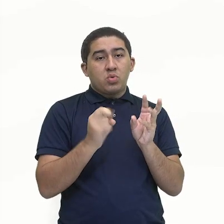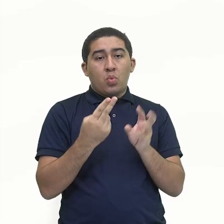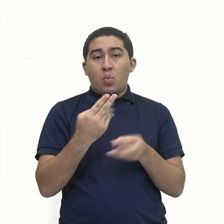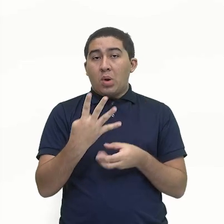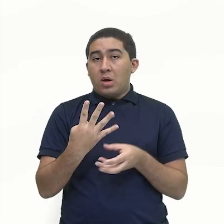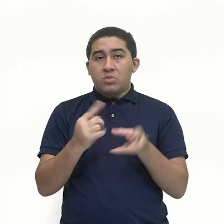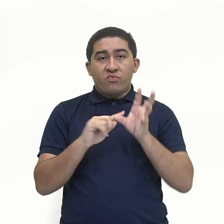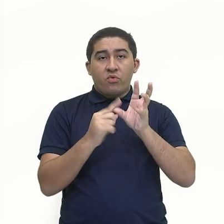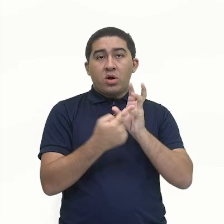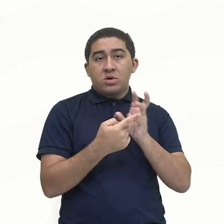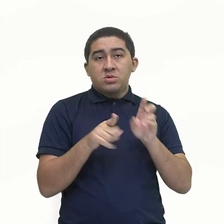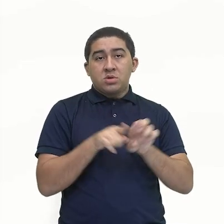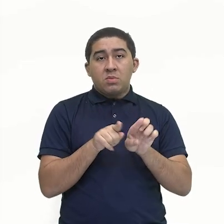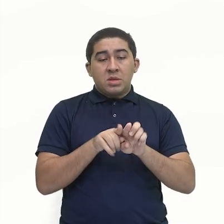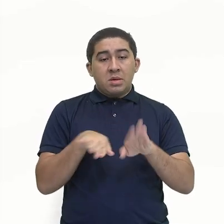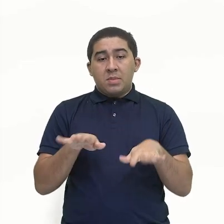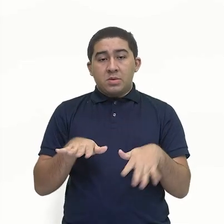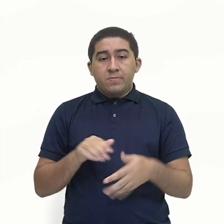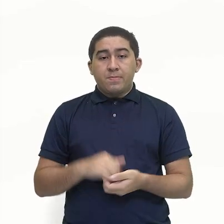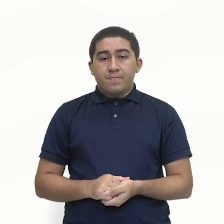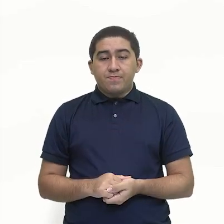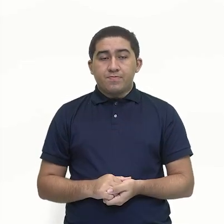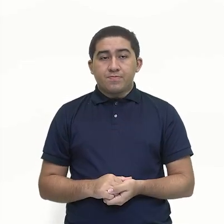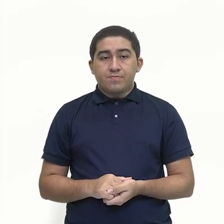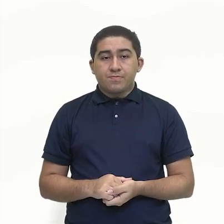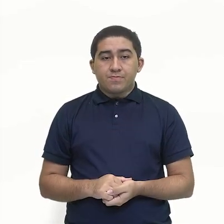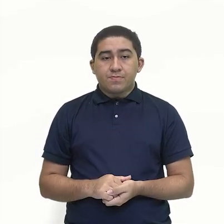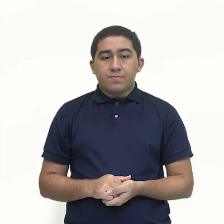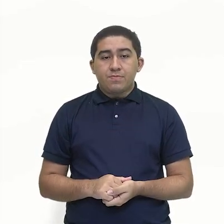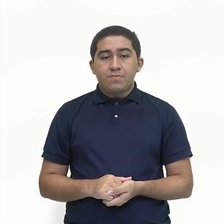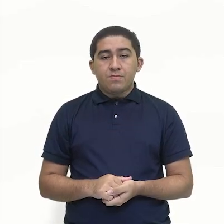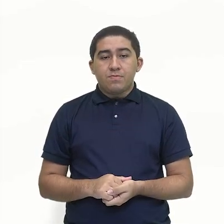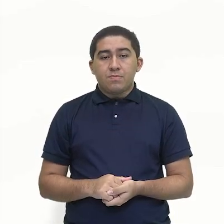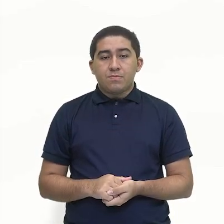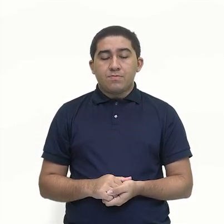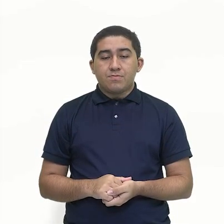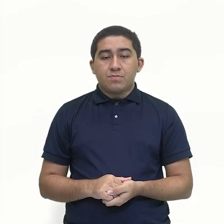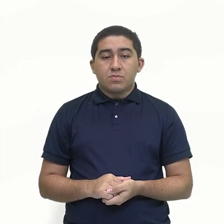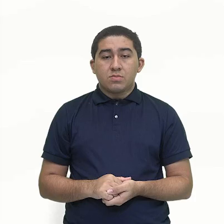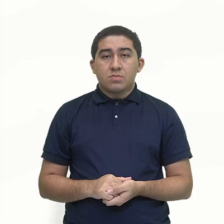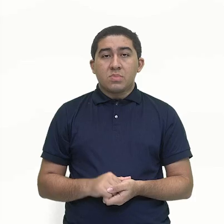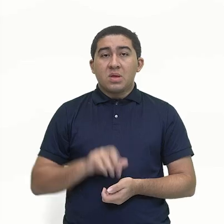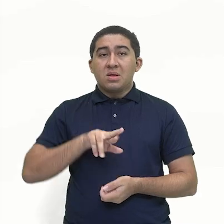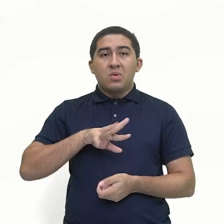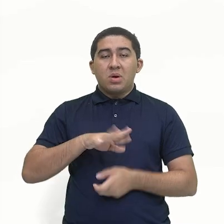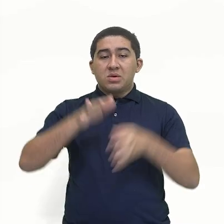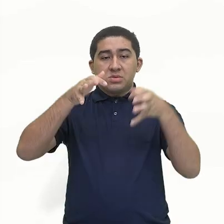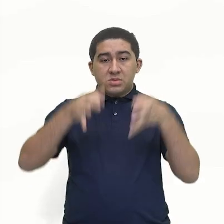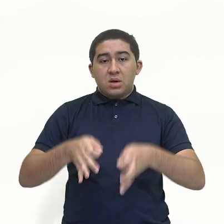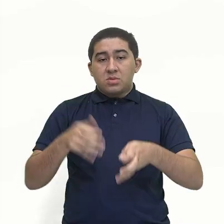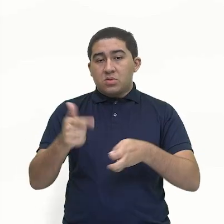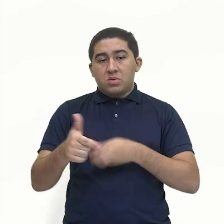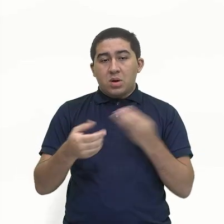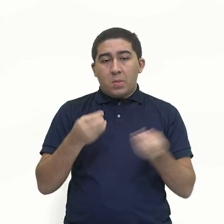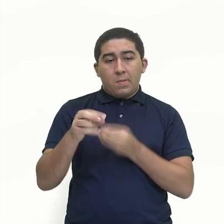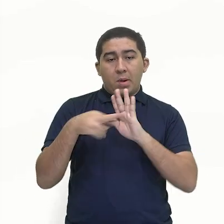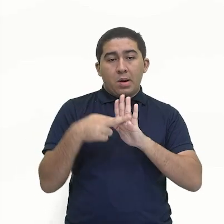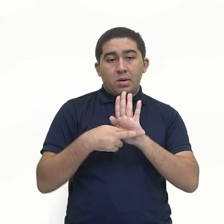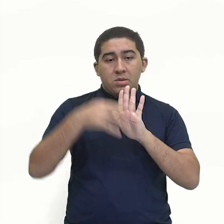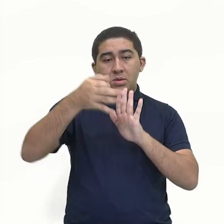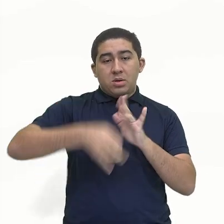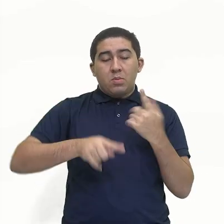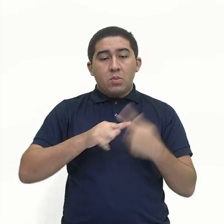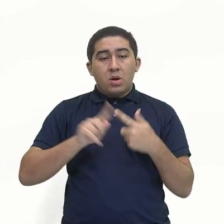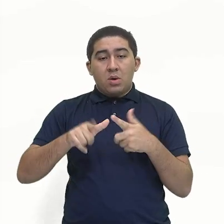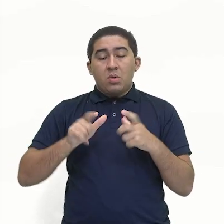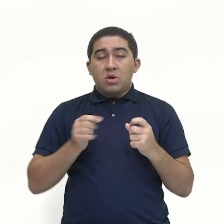2 sílabas, ou então modificar. Essa estrutura nunca é exata, tá? Não dá para levar isso em consideração porque é algo